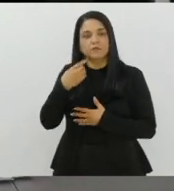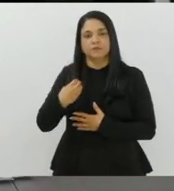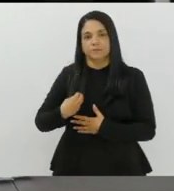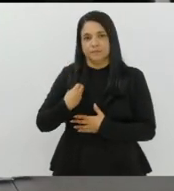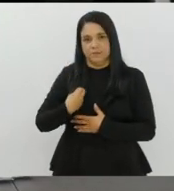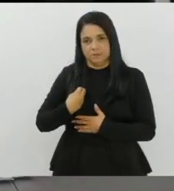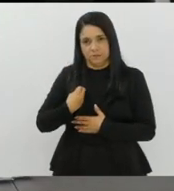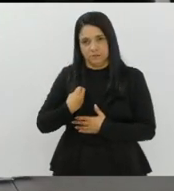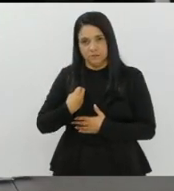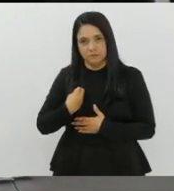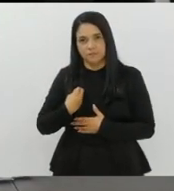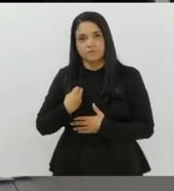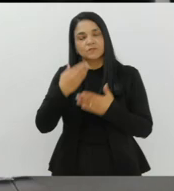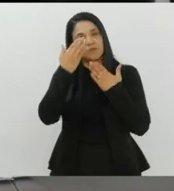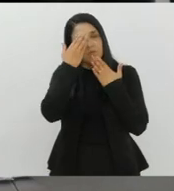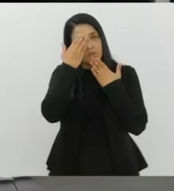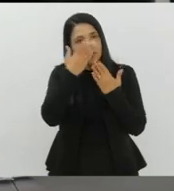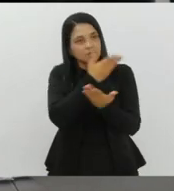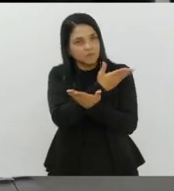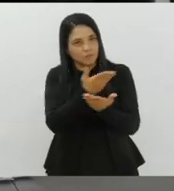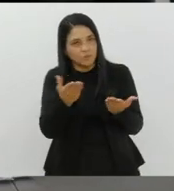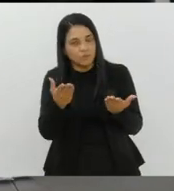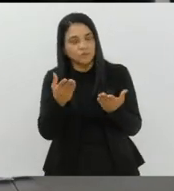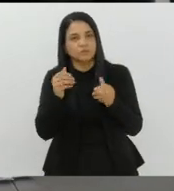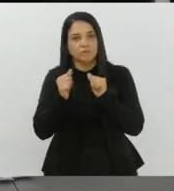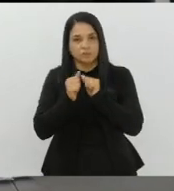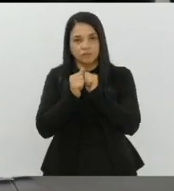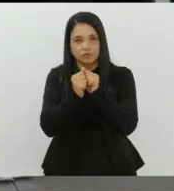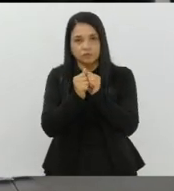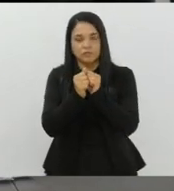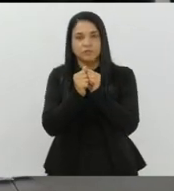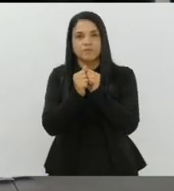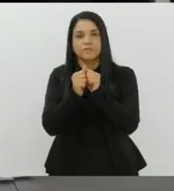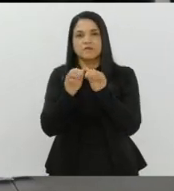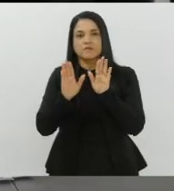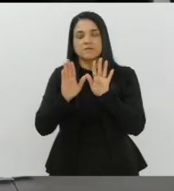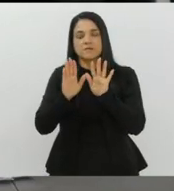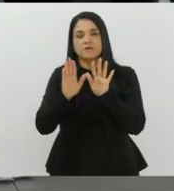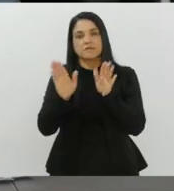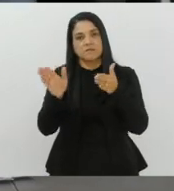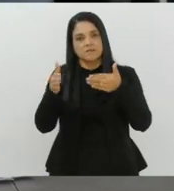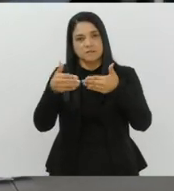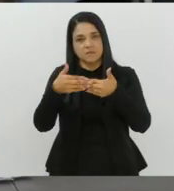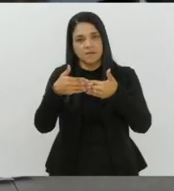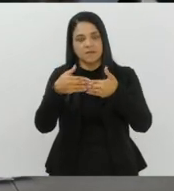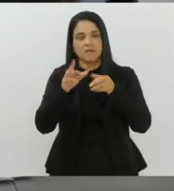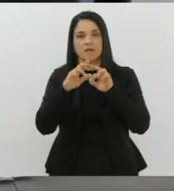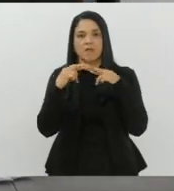presentes. Então, obrigado a todos que estavam aqui conosco. Declaro encerrado esta reunião.